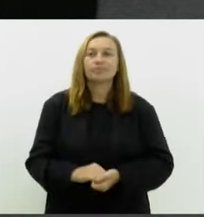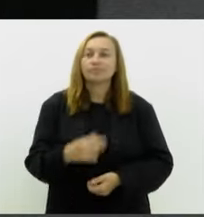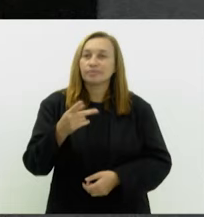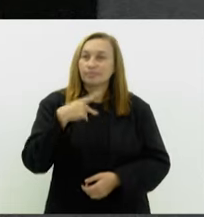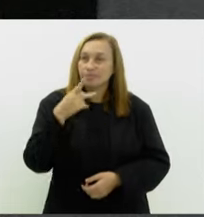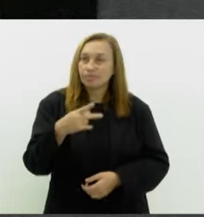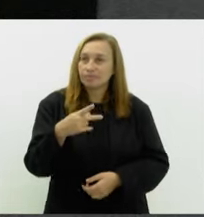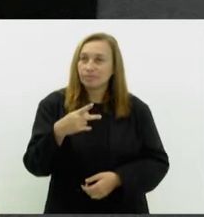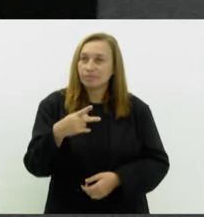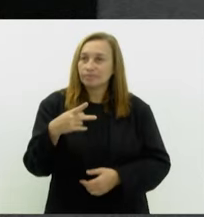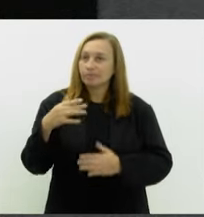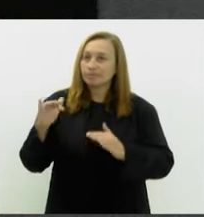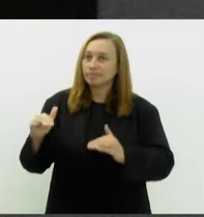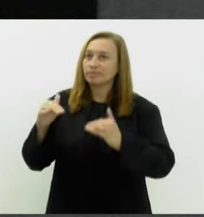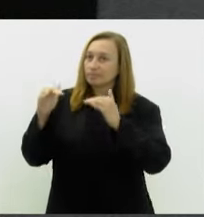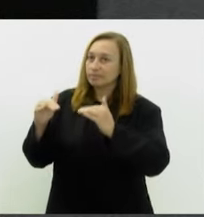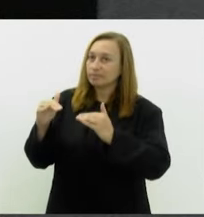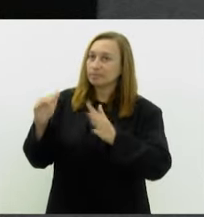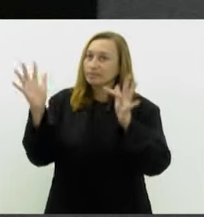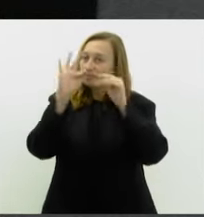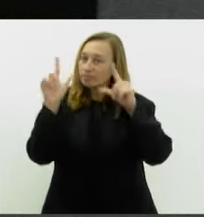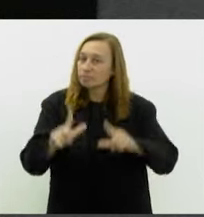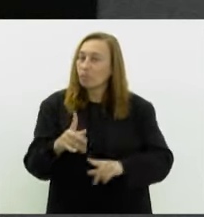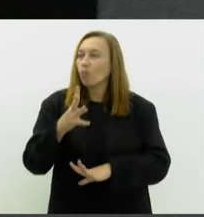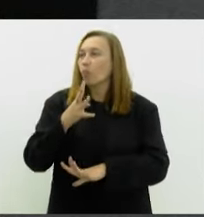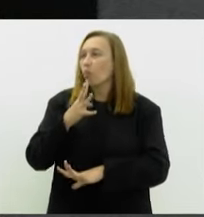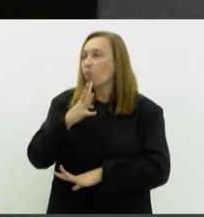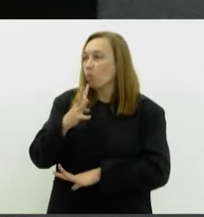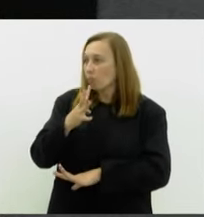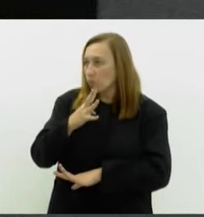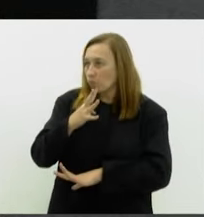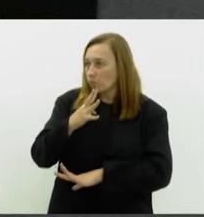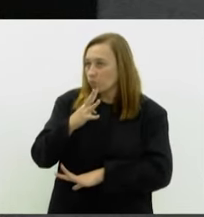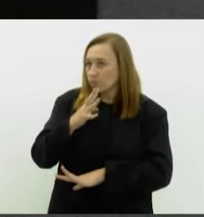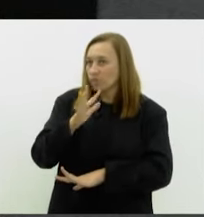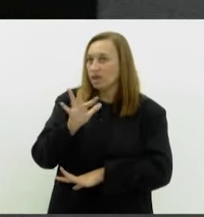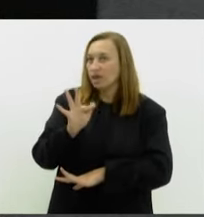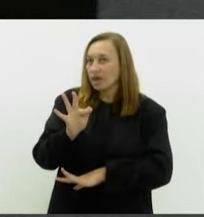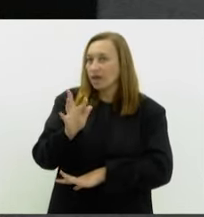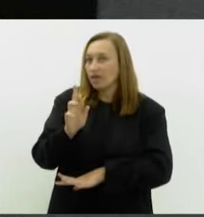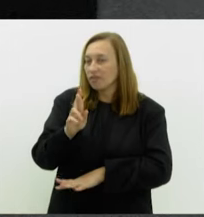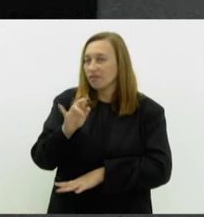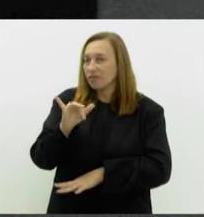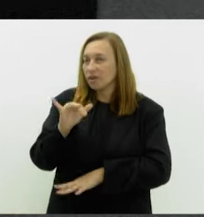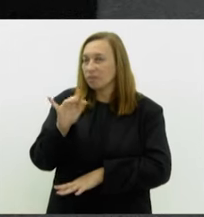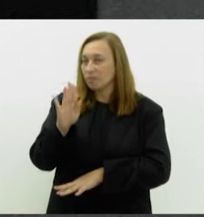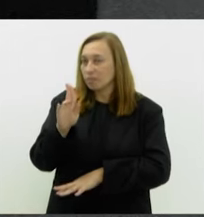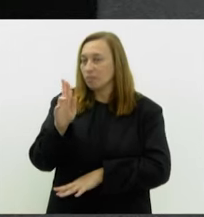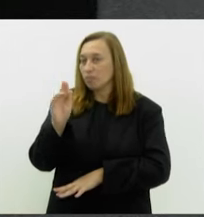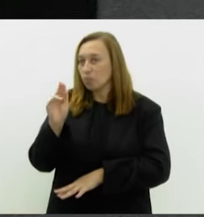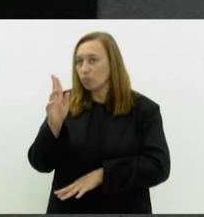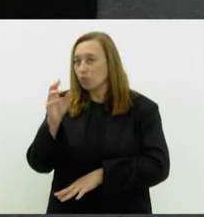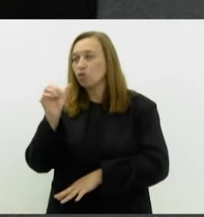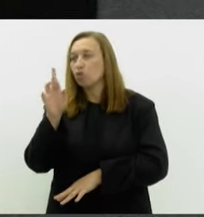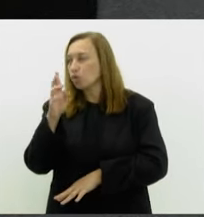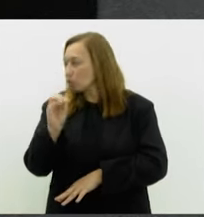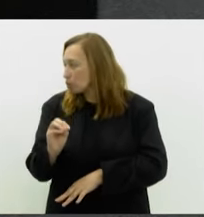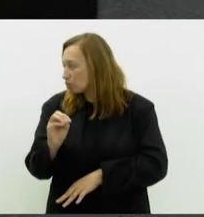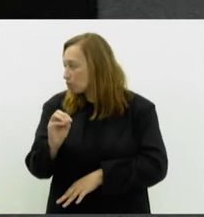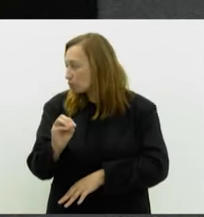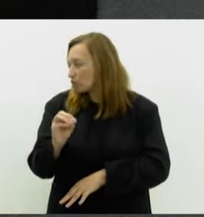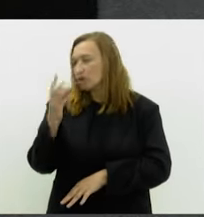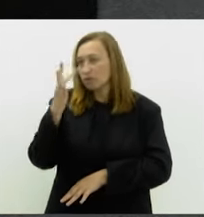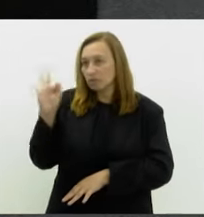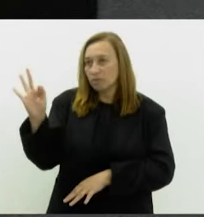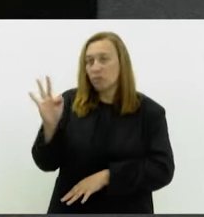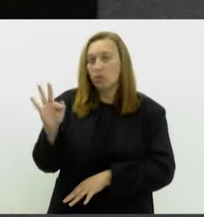que Vossa Excelência foi muito feliz. Eu conheço Friburgo, né, e sei o peso que